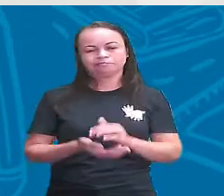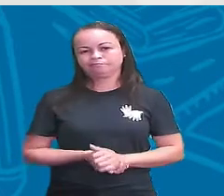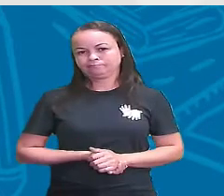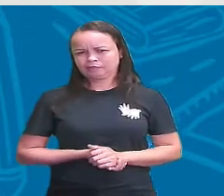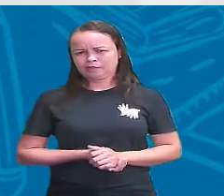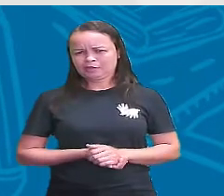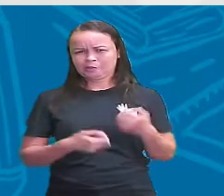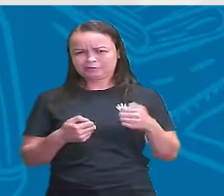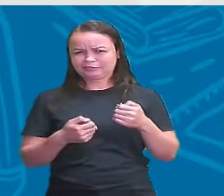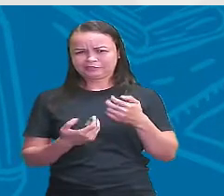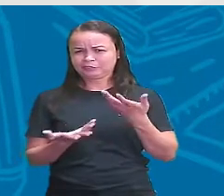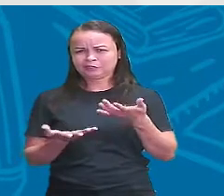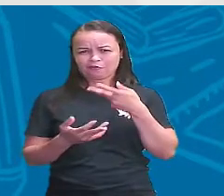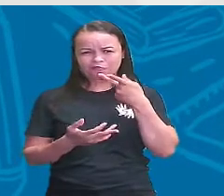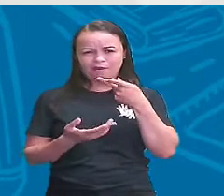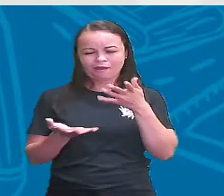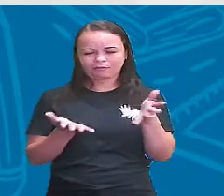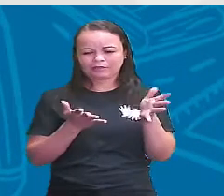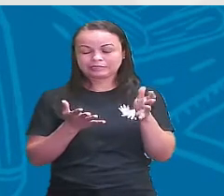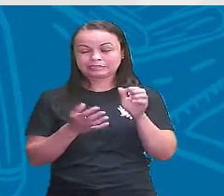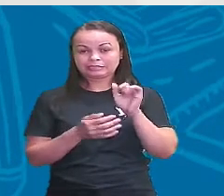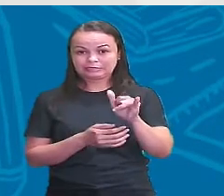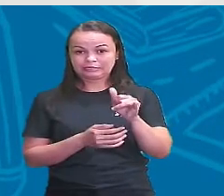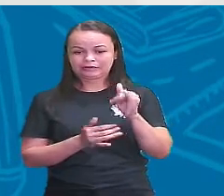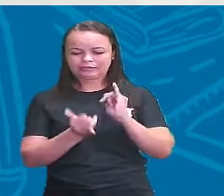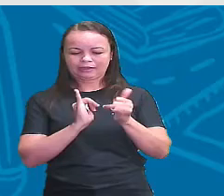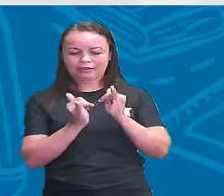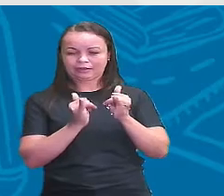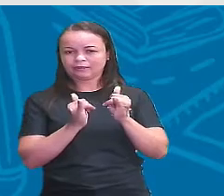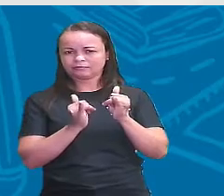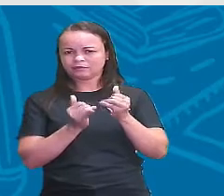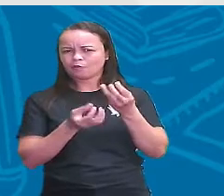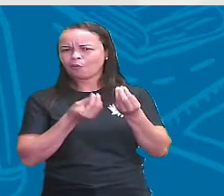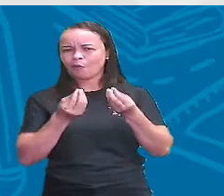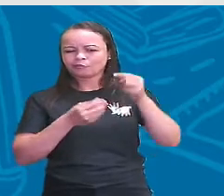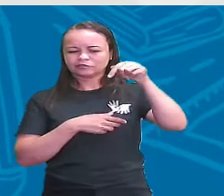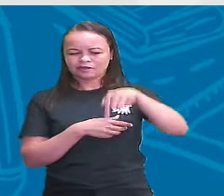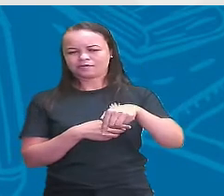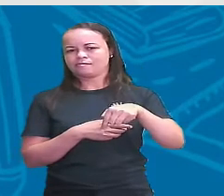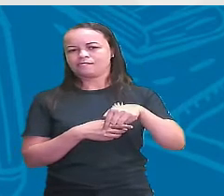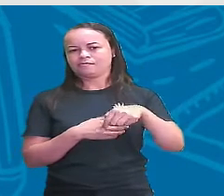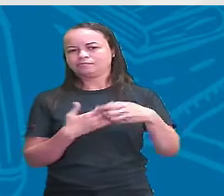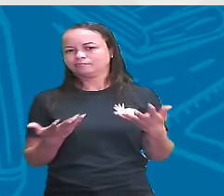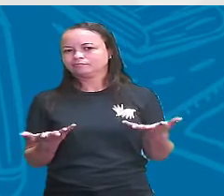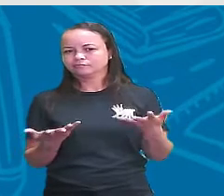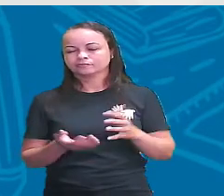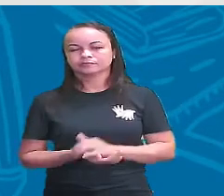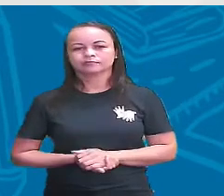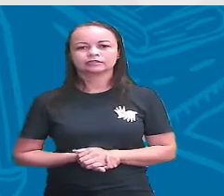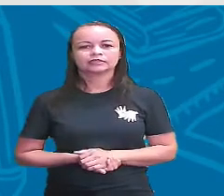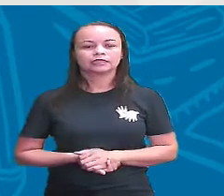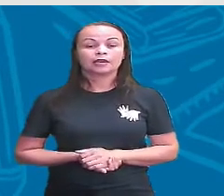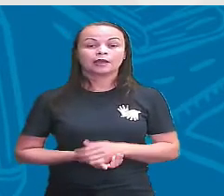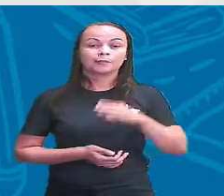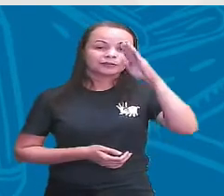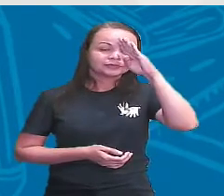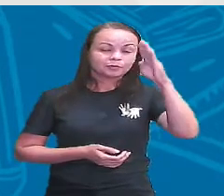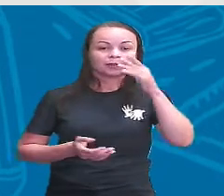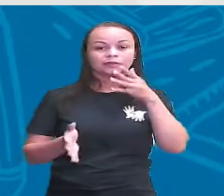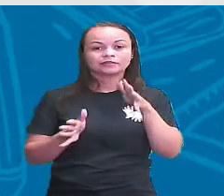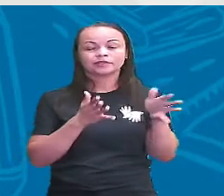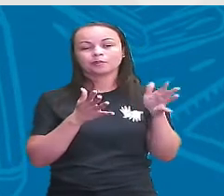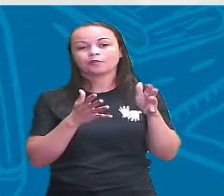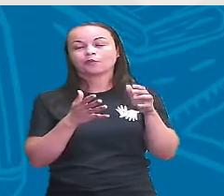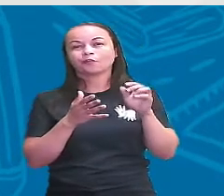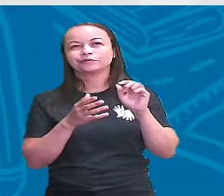não precisa nem eu dizer, né? Que se não fosse a internet, a gente não estaria nem aqui, Vamos dizer assim. Porque principalmente depois desse tempo,